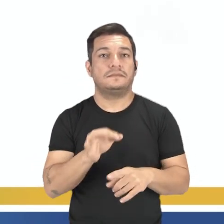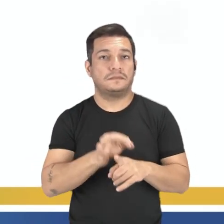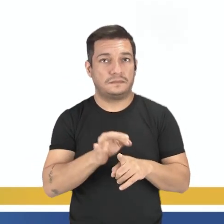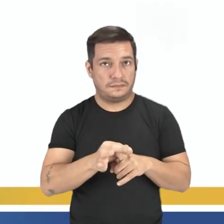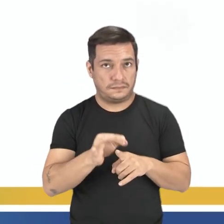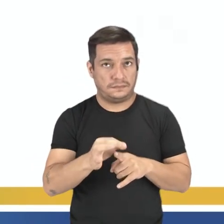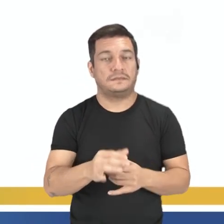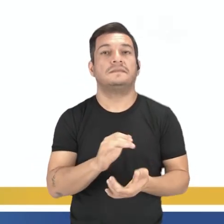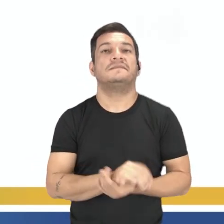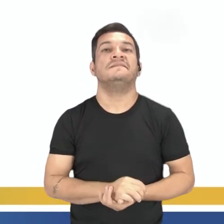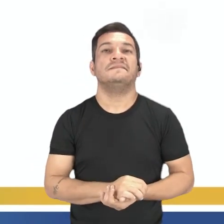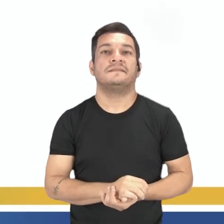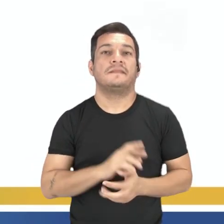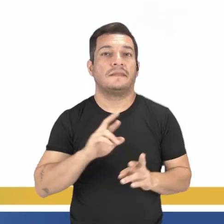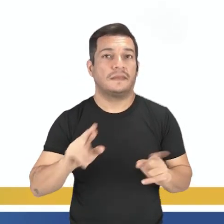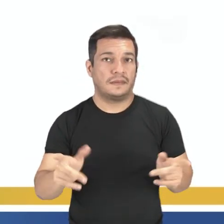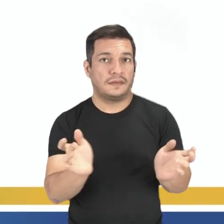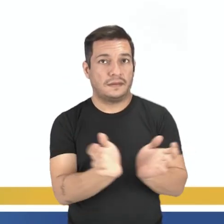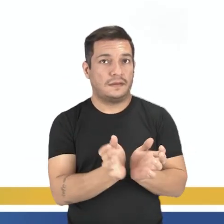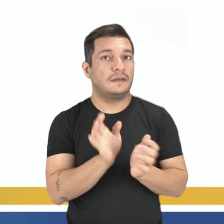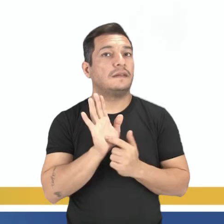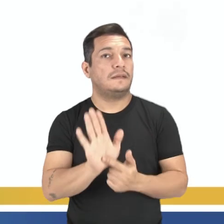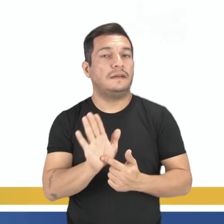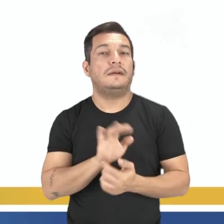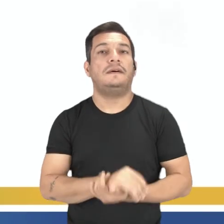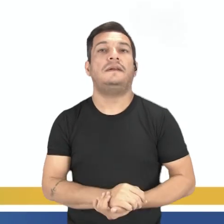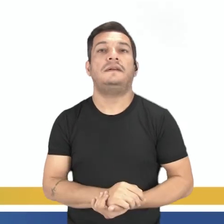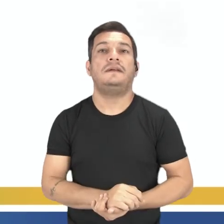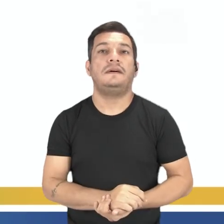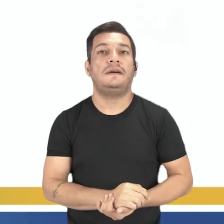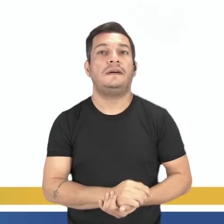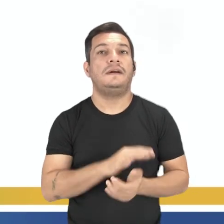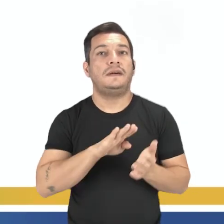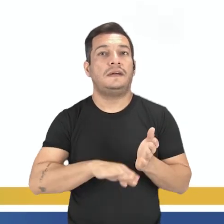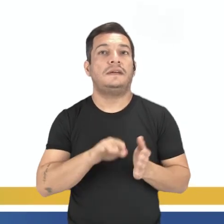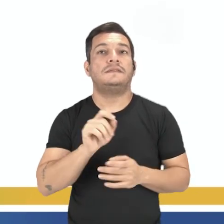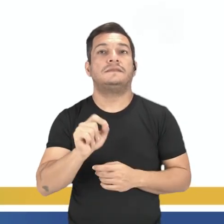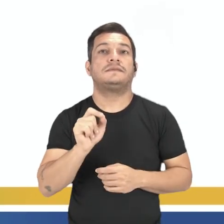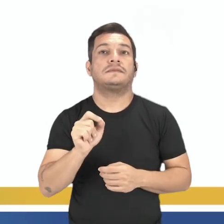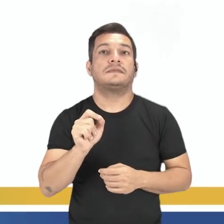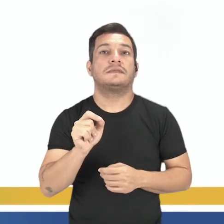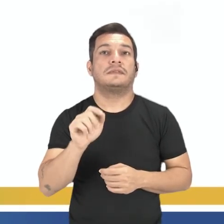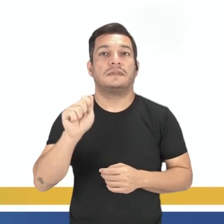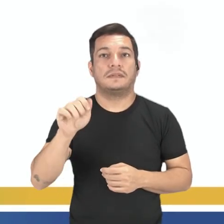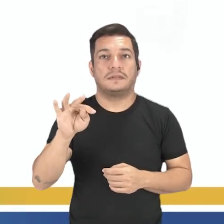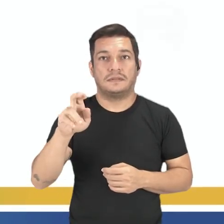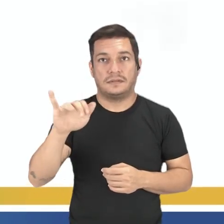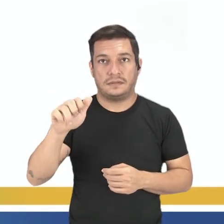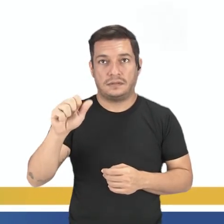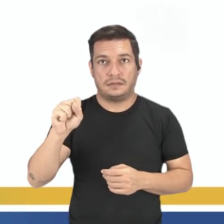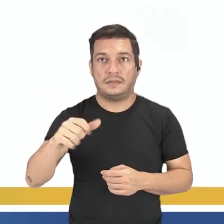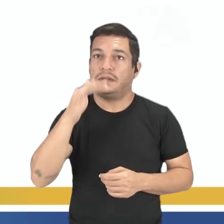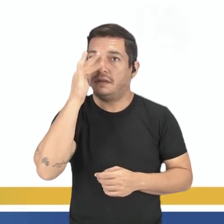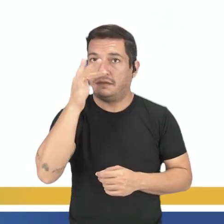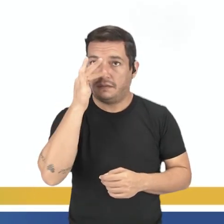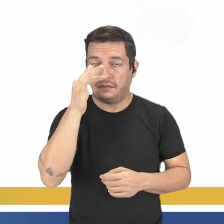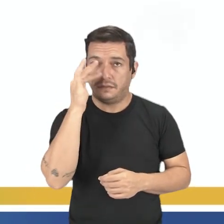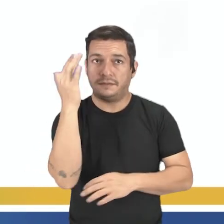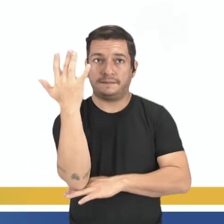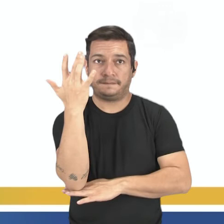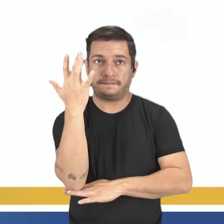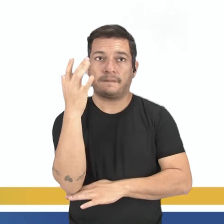indivíduos diferentes, esses grupos que ele foi separando, removendo, né, as anteras da flor de uma